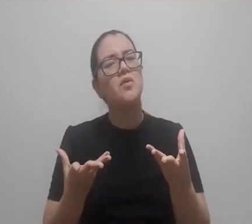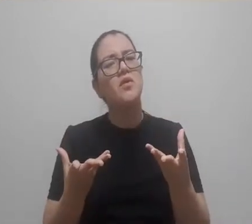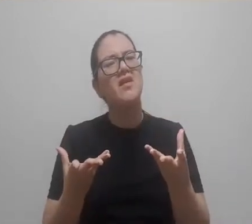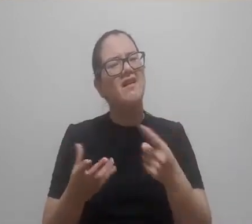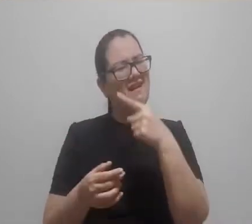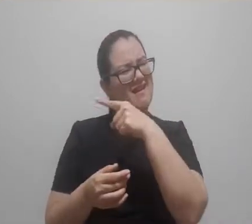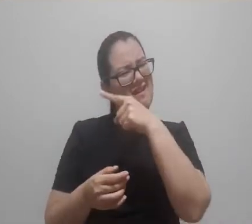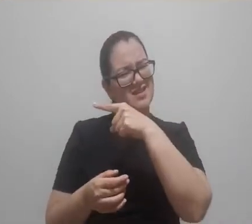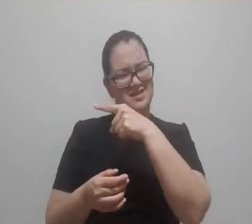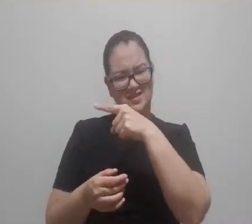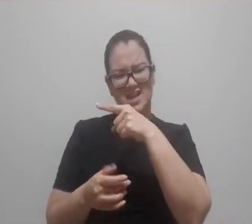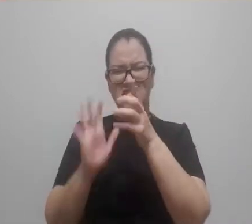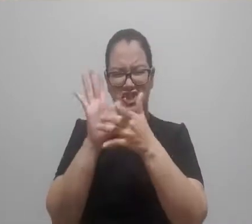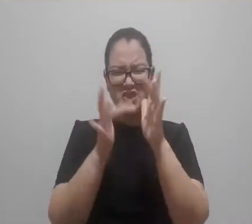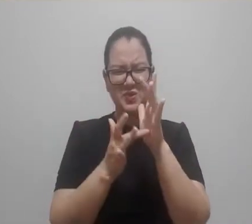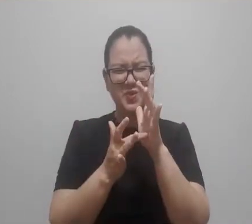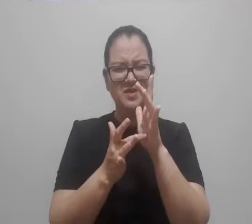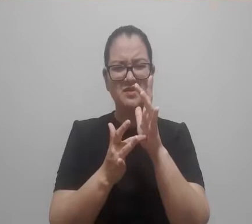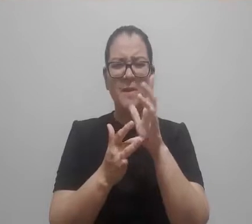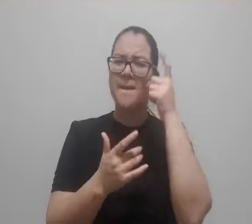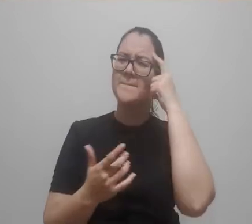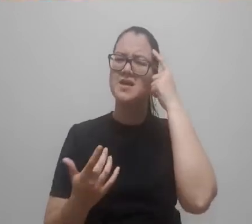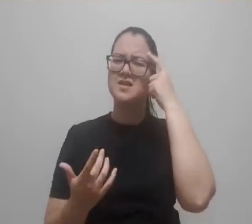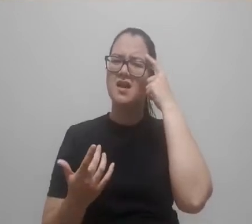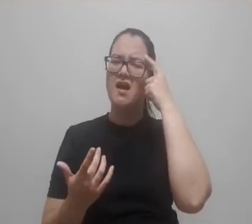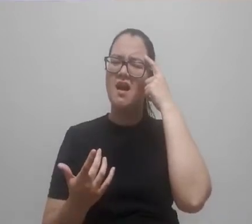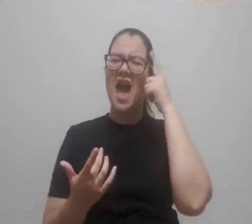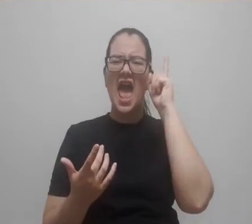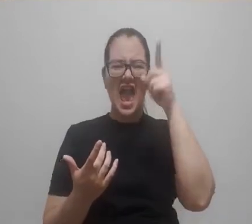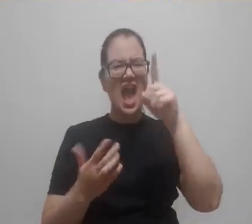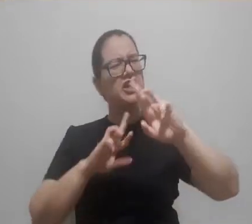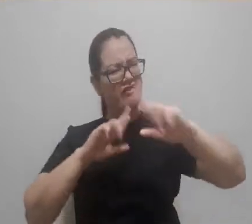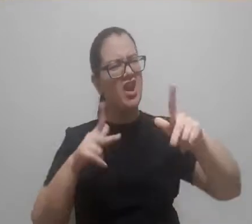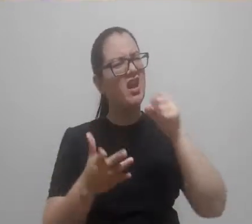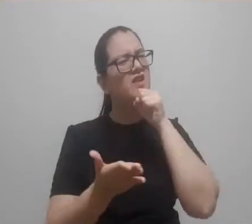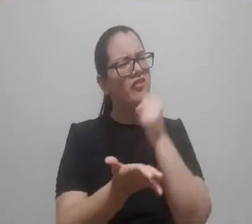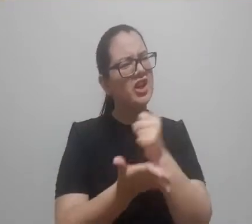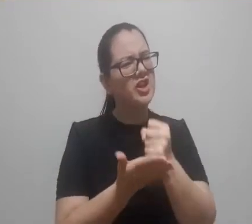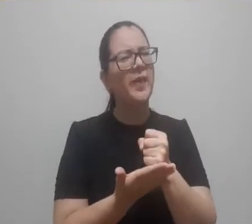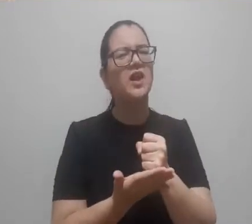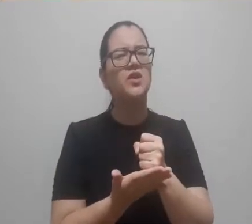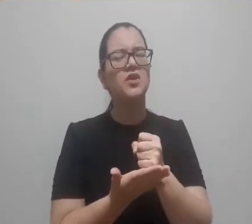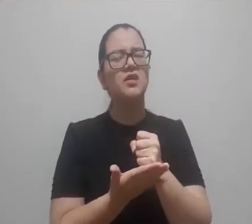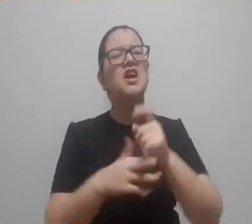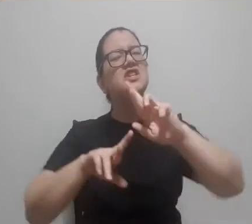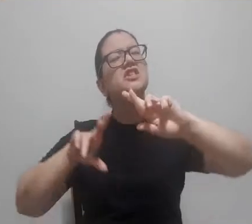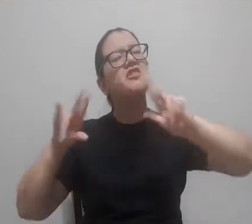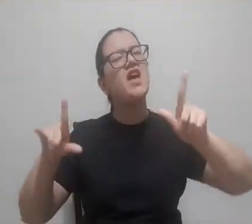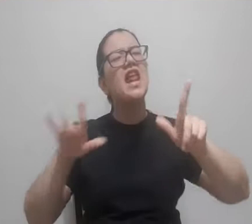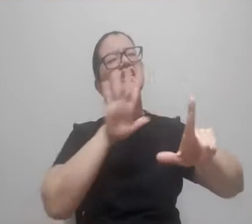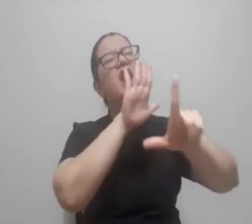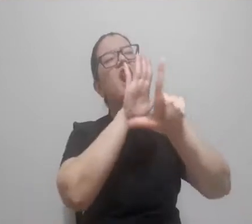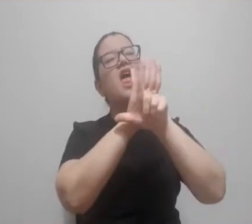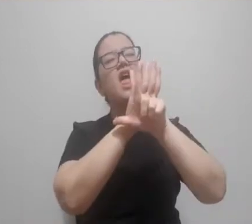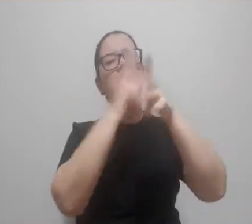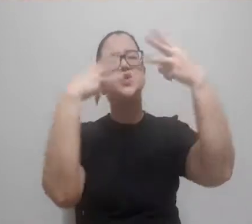trazendo uma coisa que é diferente do Antigo Testamento, das Escrituras do Antigo Testamento, da lei dos profetas? Será